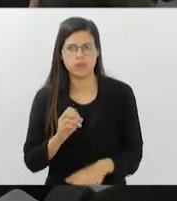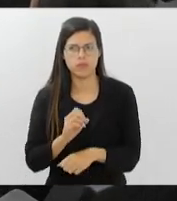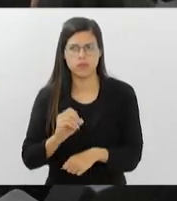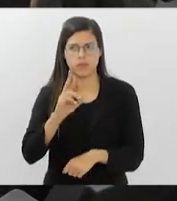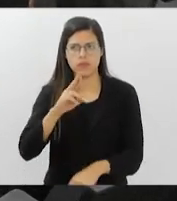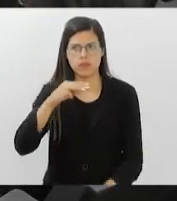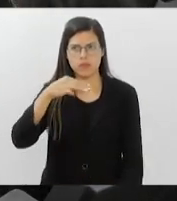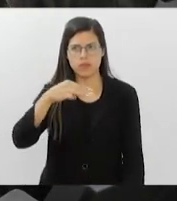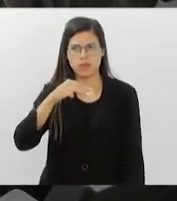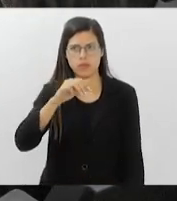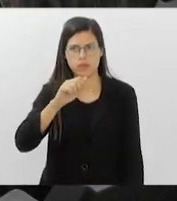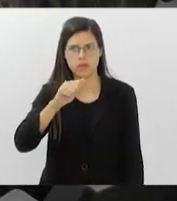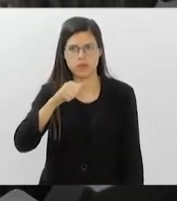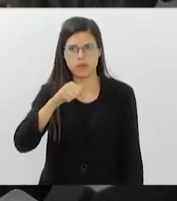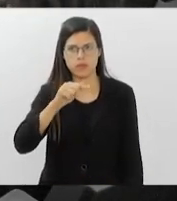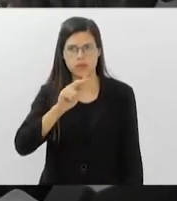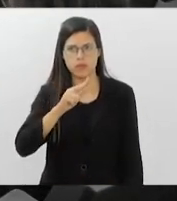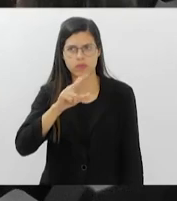falar por favor